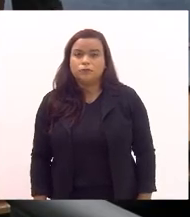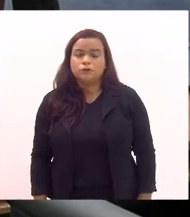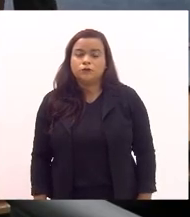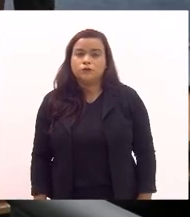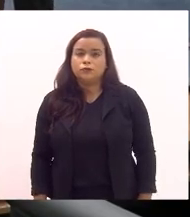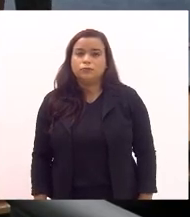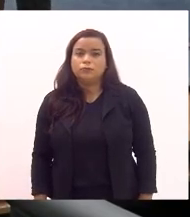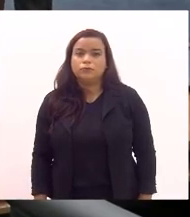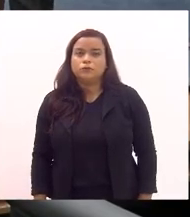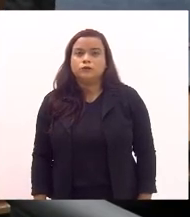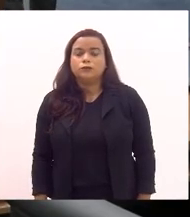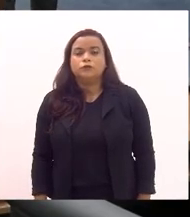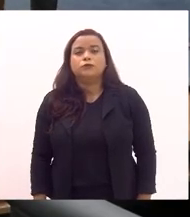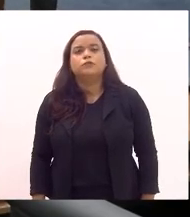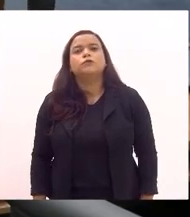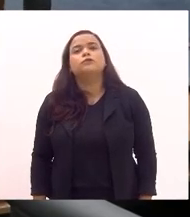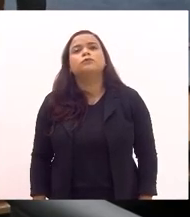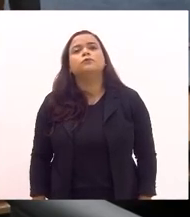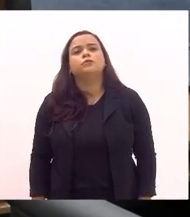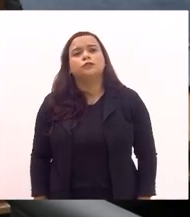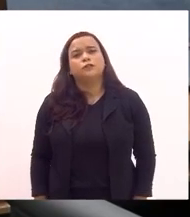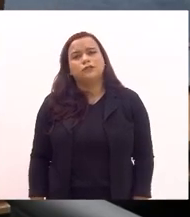E aí